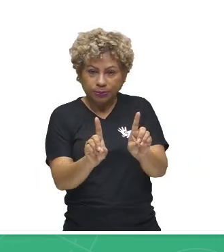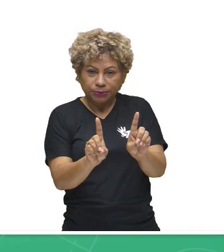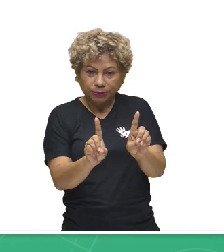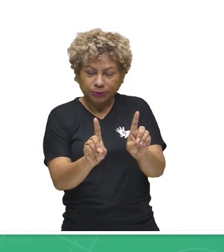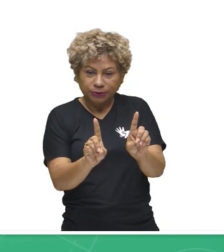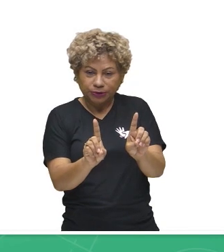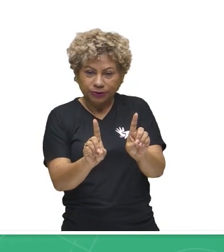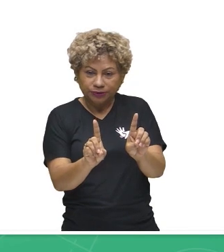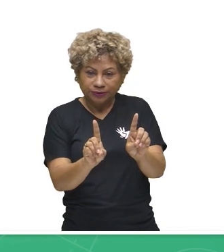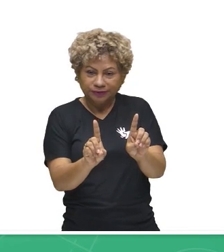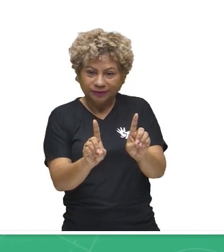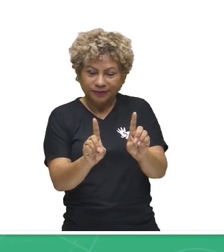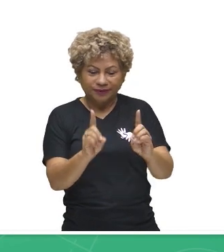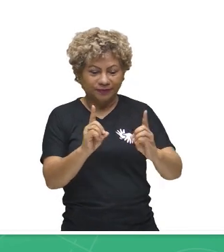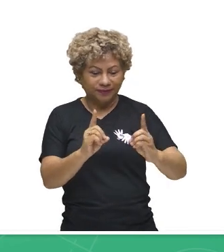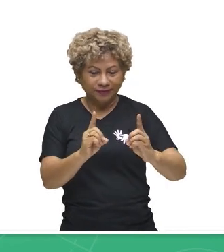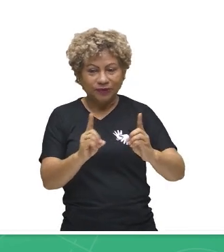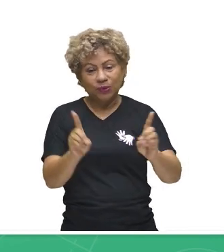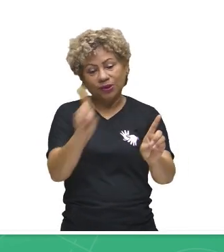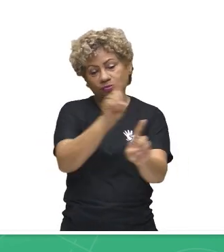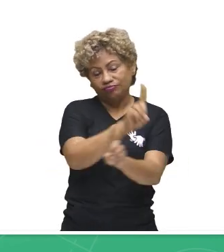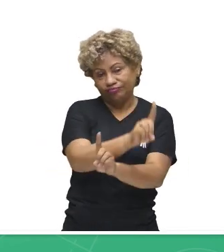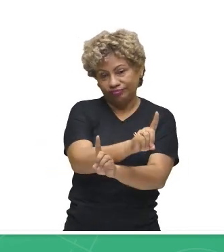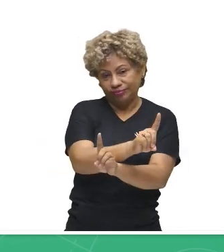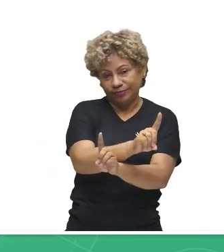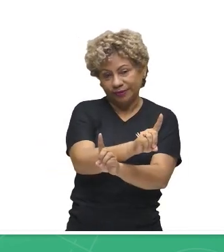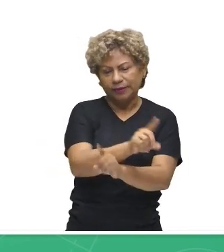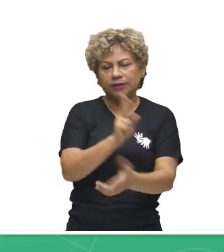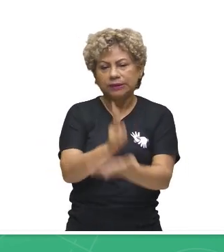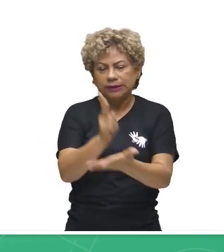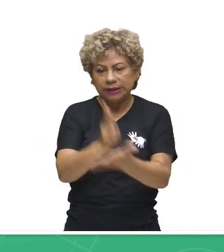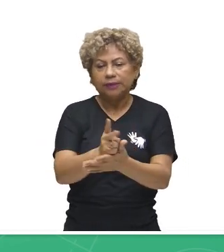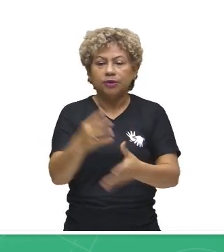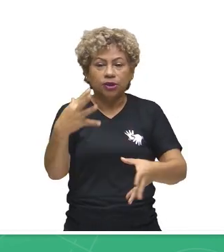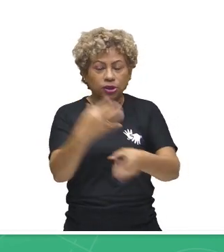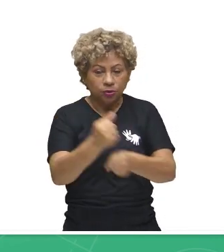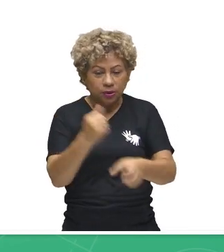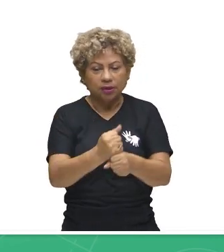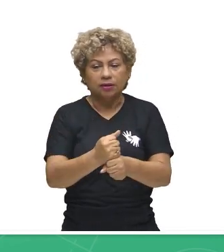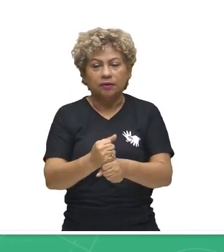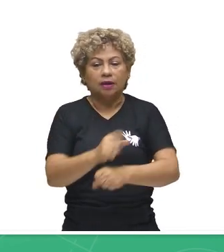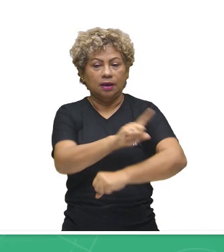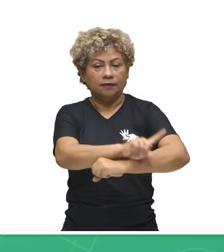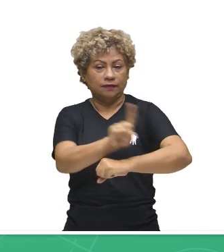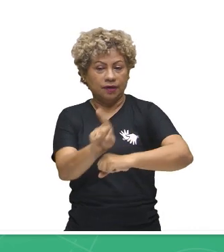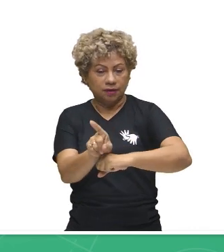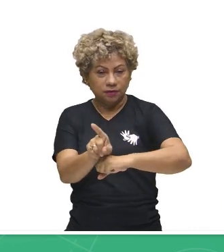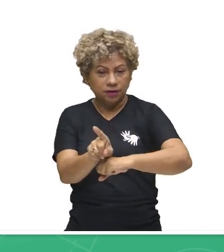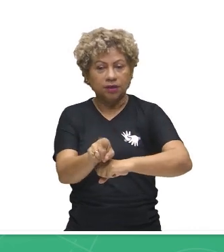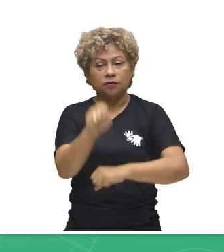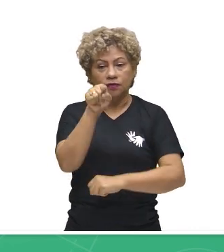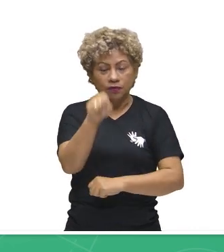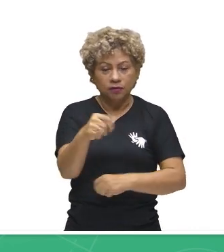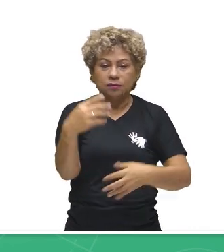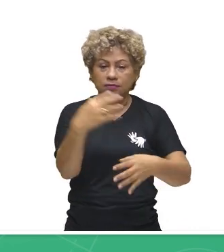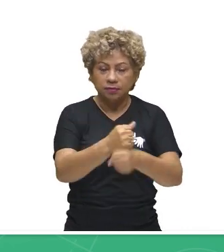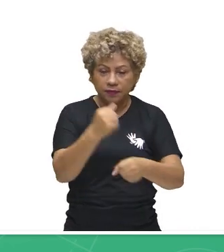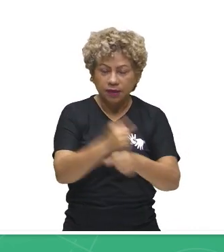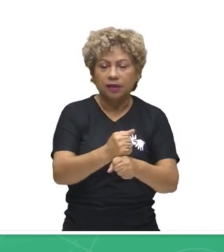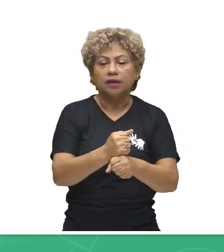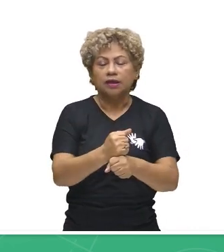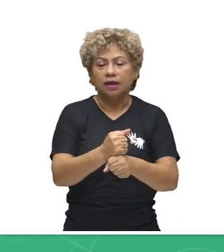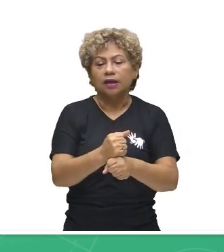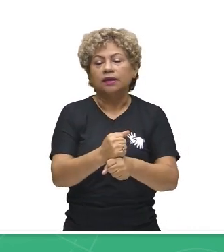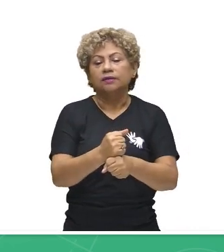cateto adjacente é o ΔT. Toda vez que eu calcular a velocidade, você vai calcular extraindo os